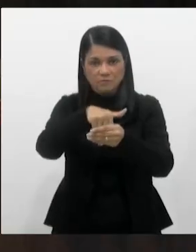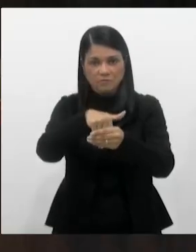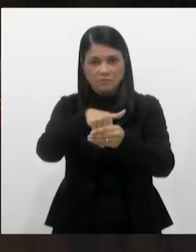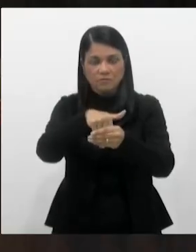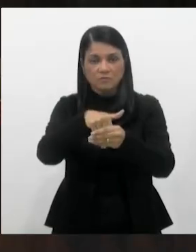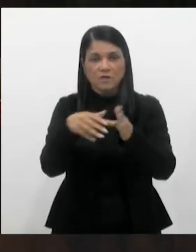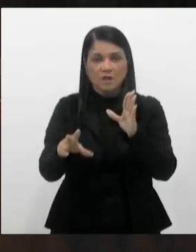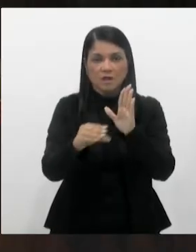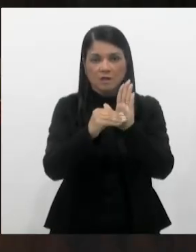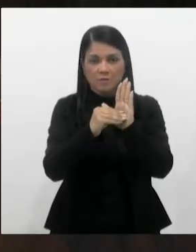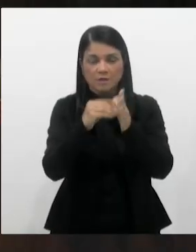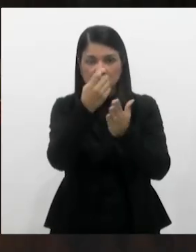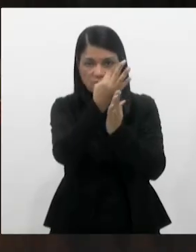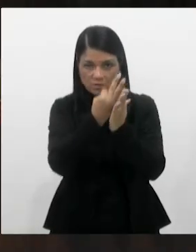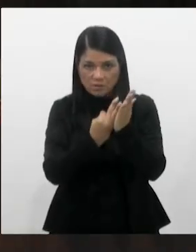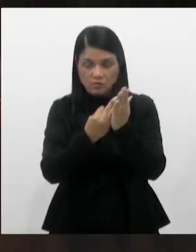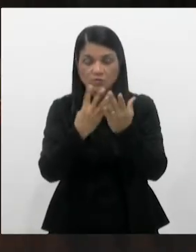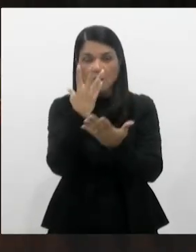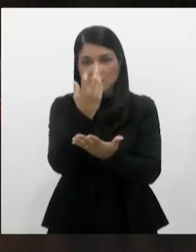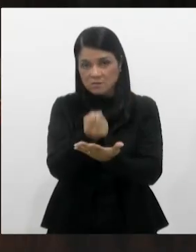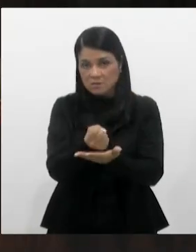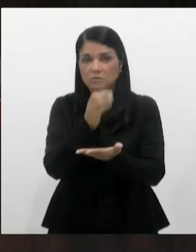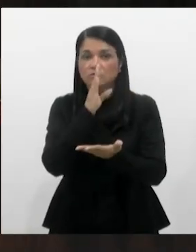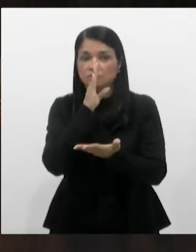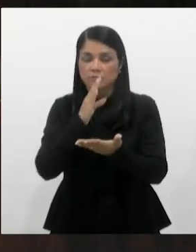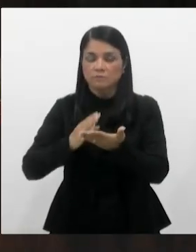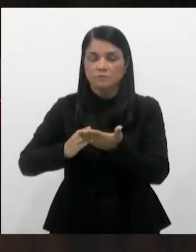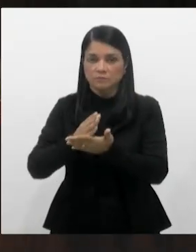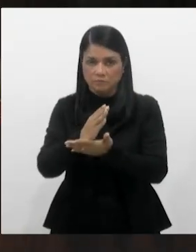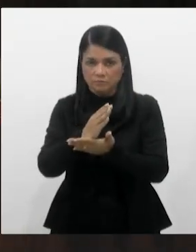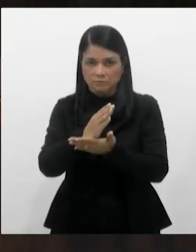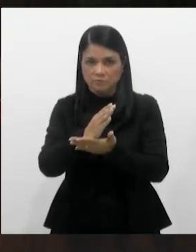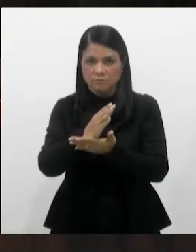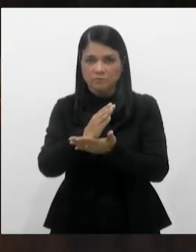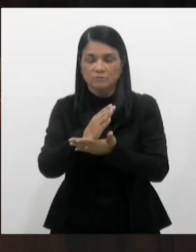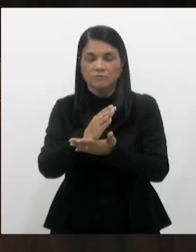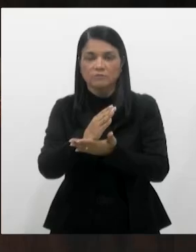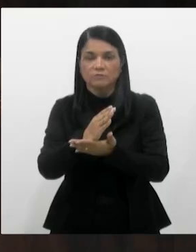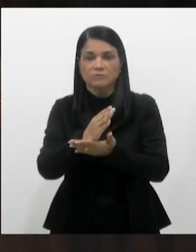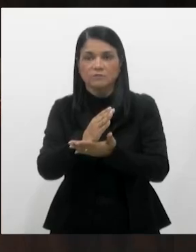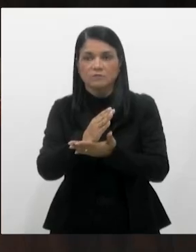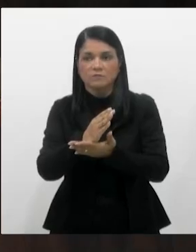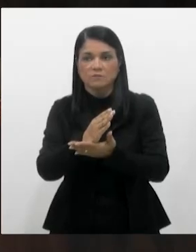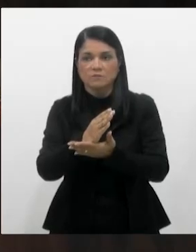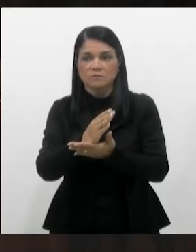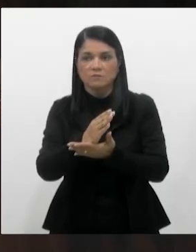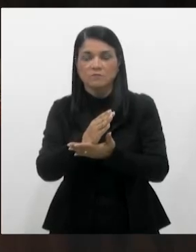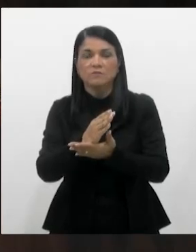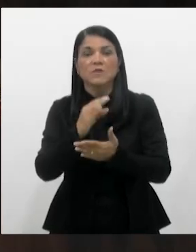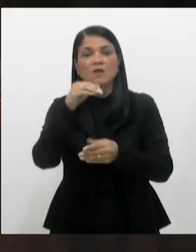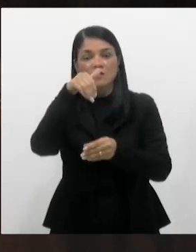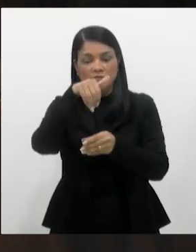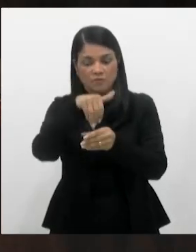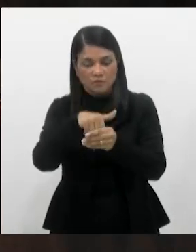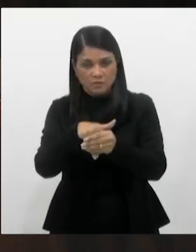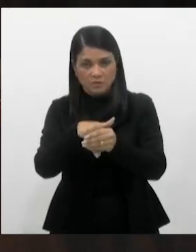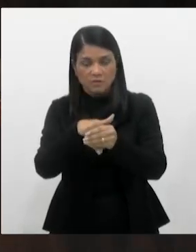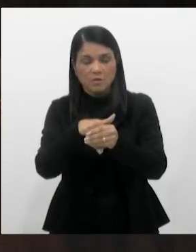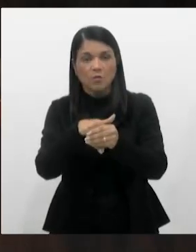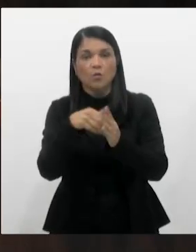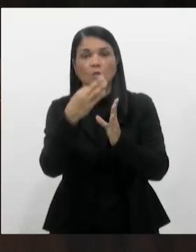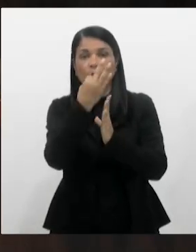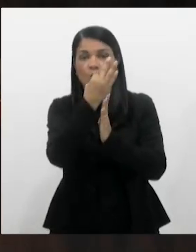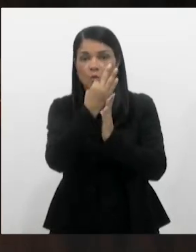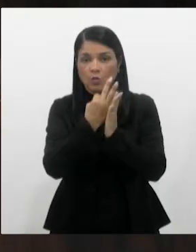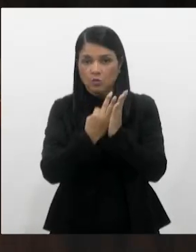votação, emenda de redação. Os senhores que aprovam permaneçam como estão. Aprovado. Em votação, redação do vencido